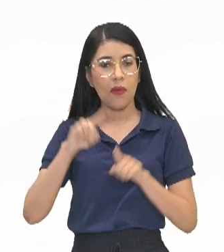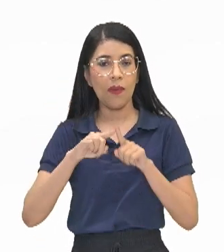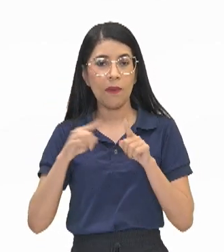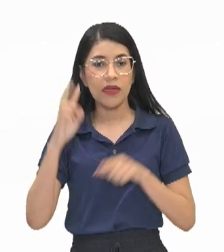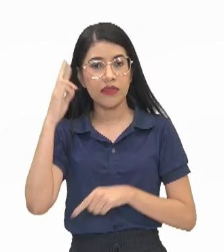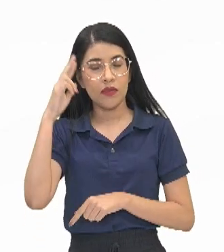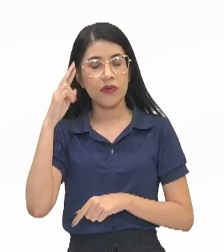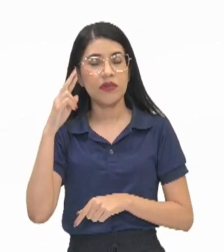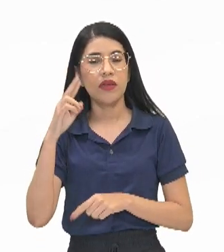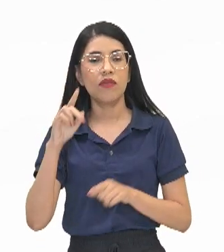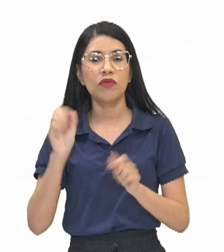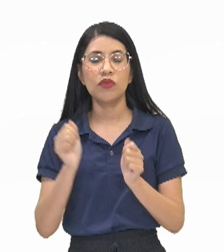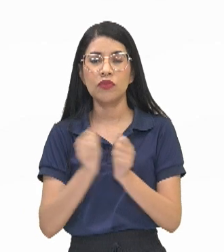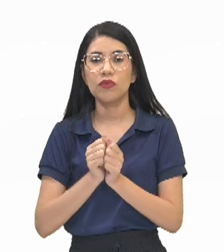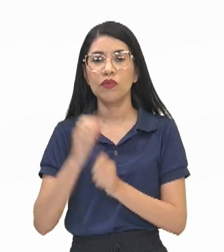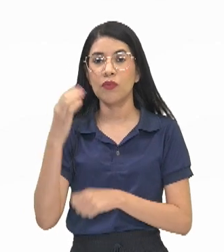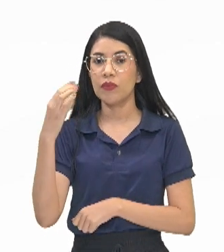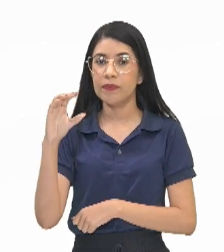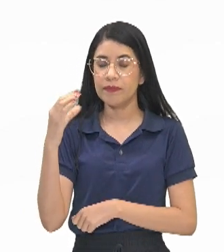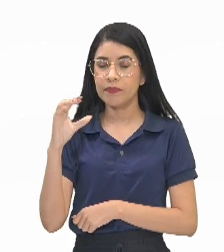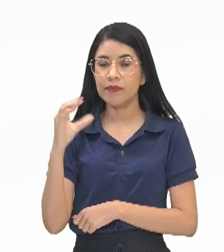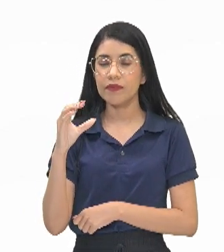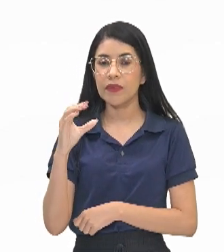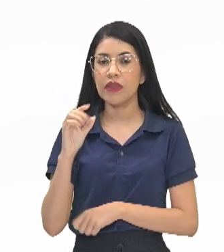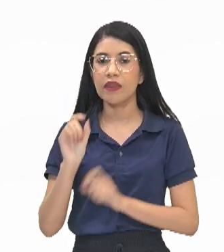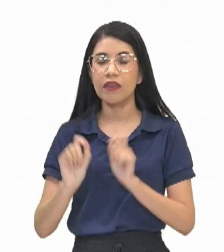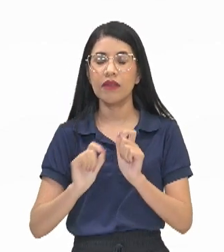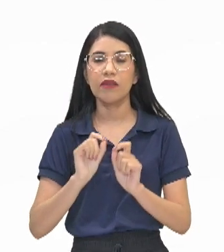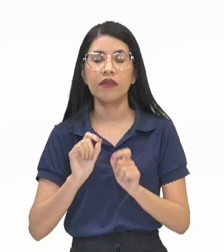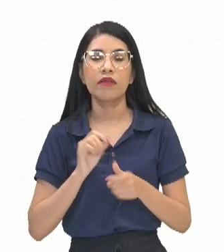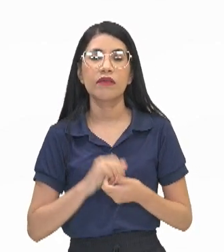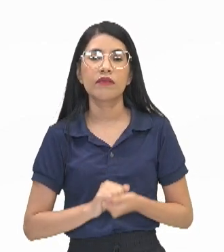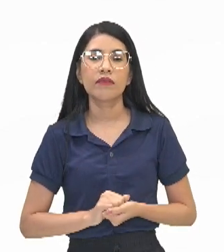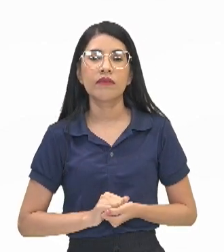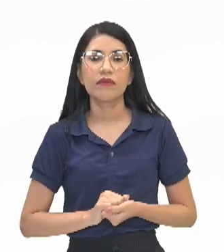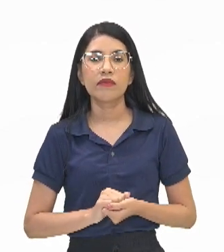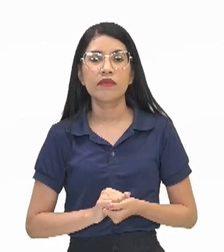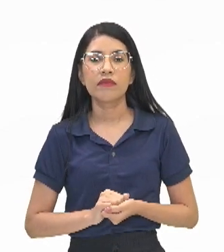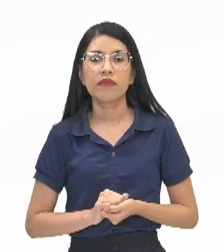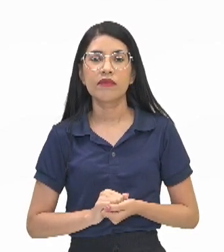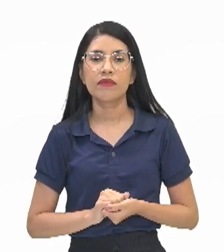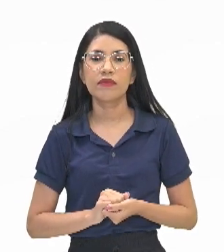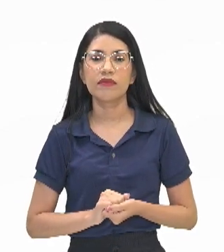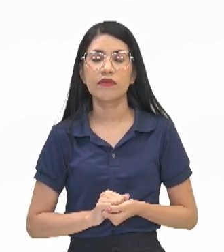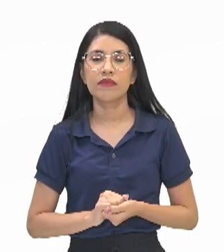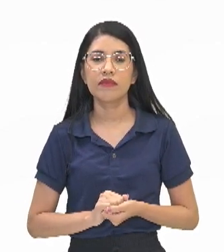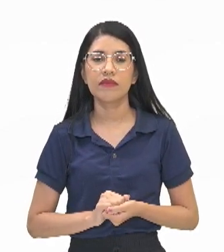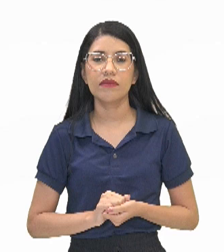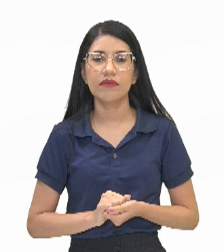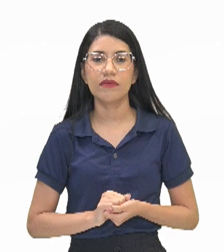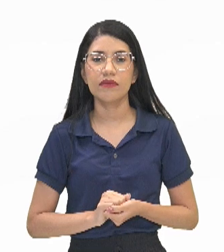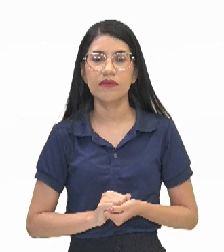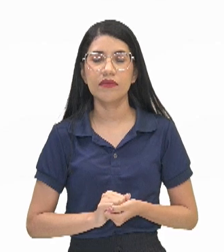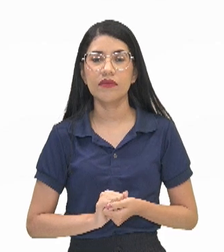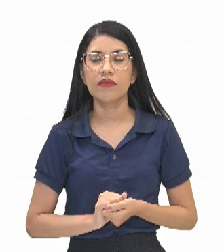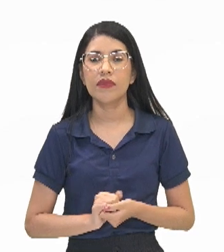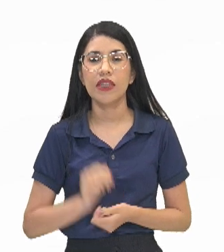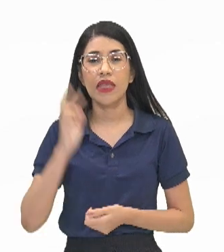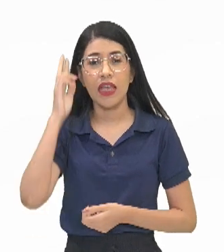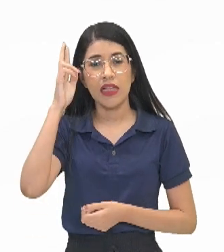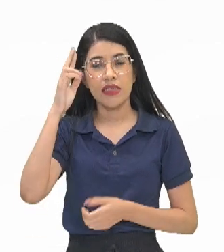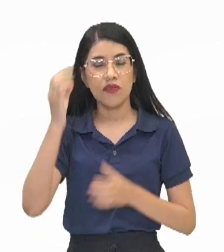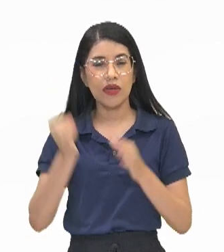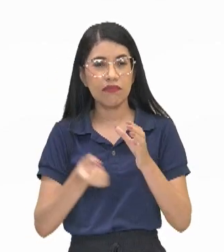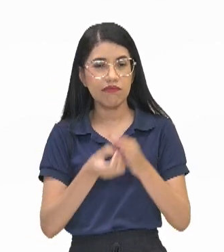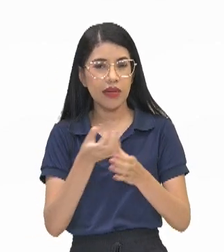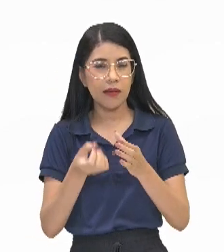junto com a ciência, que é o grande, né, que a razão foi criando, né, descobrindo